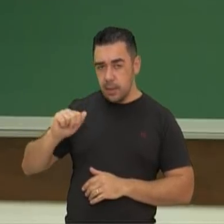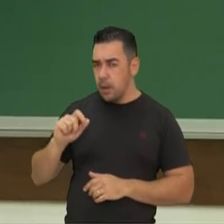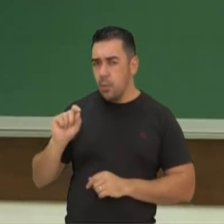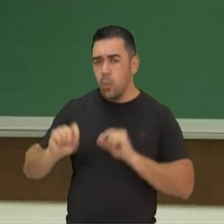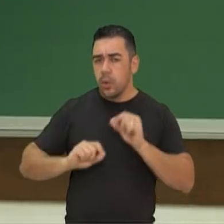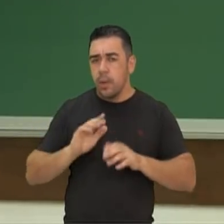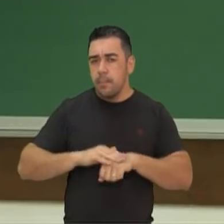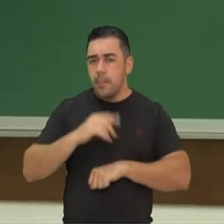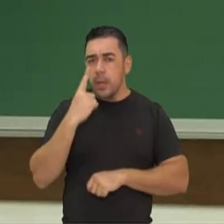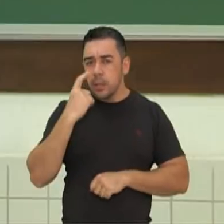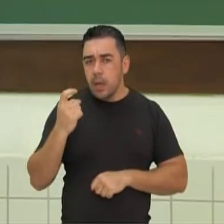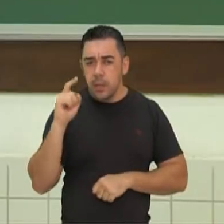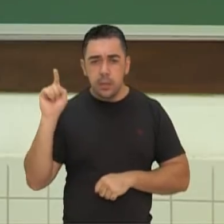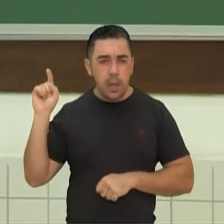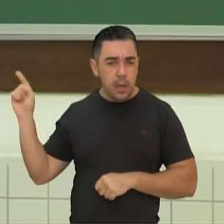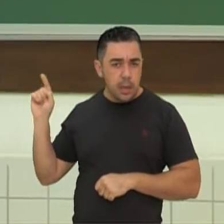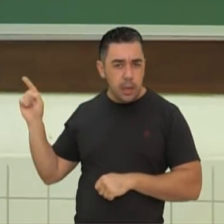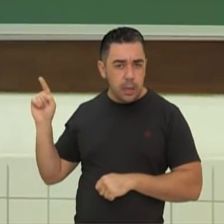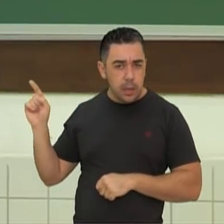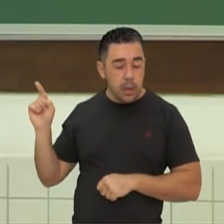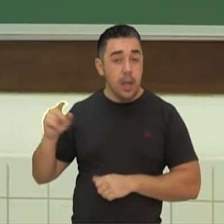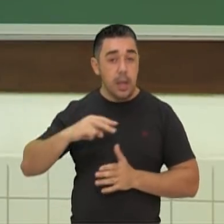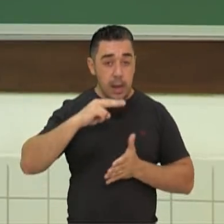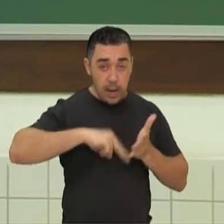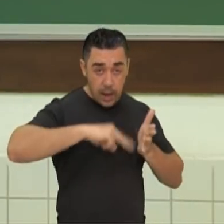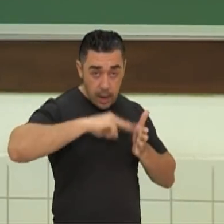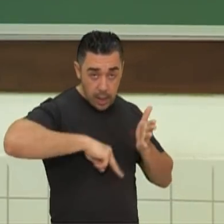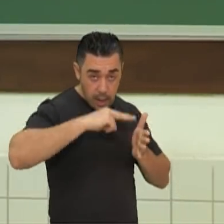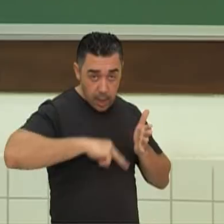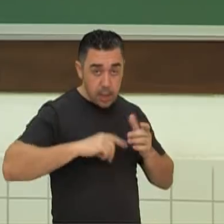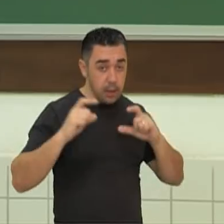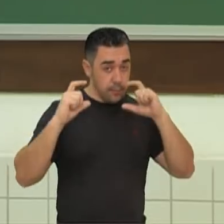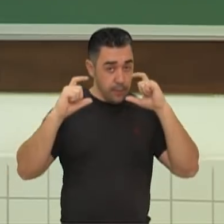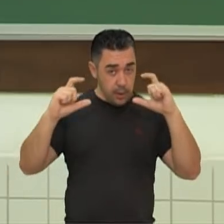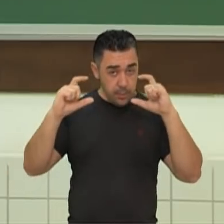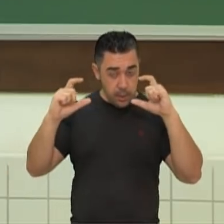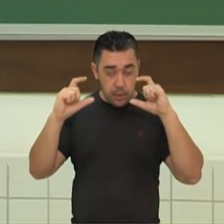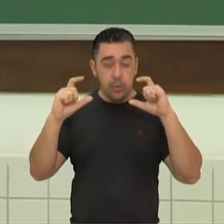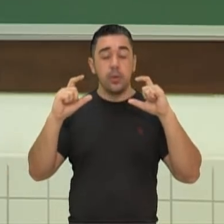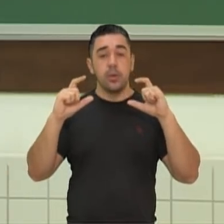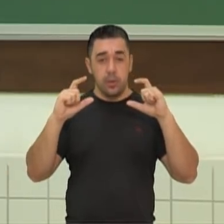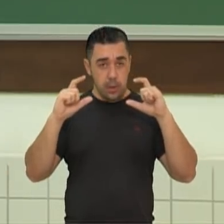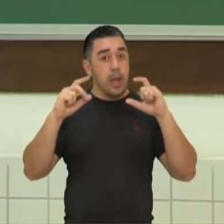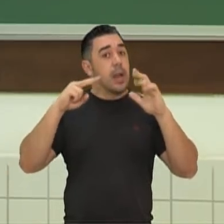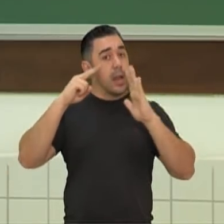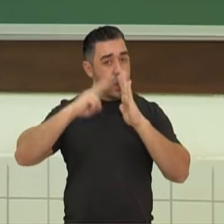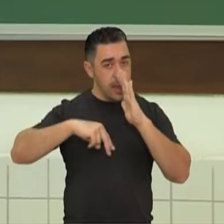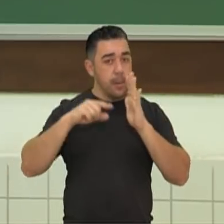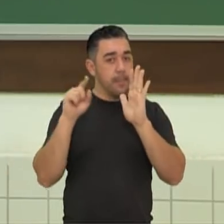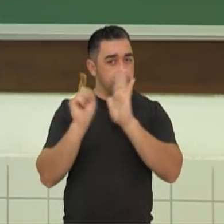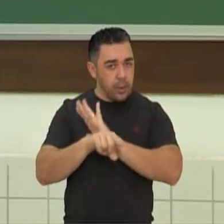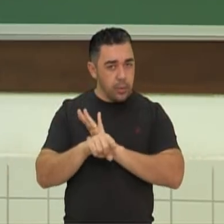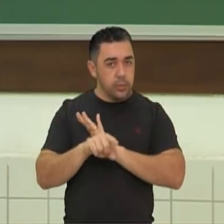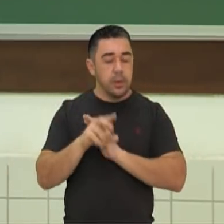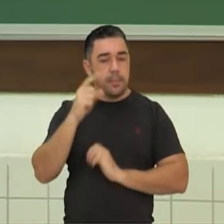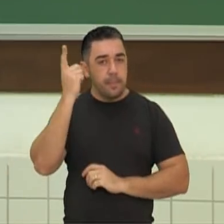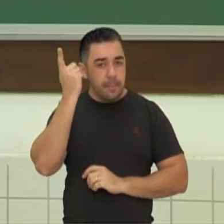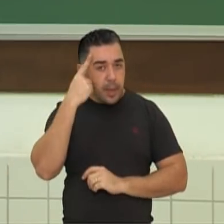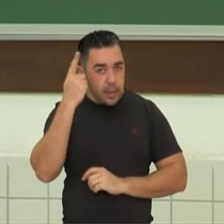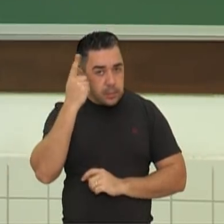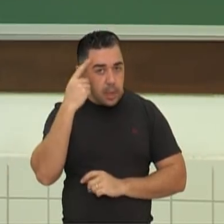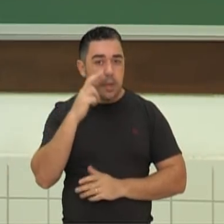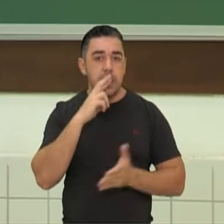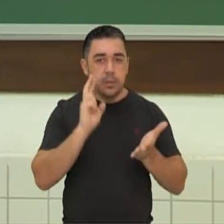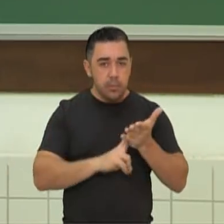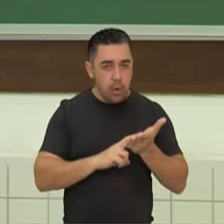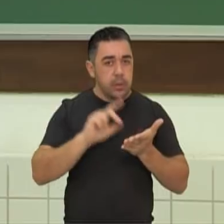atenção. Pessoal, leiam o fragmento desse trecho, leiam a pergunta, pensem,